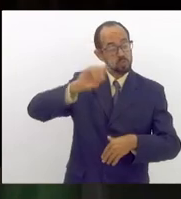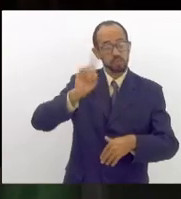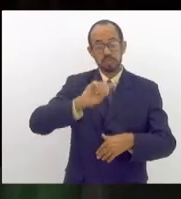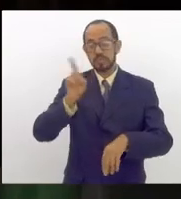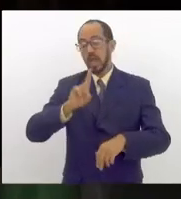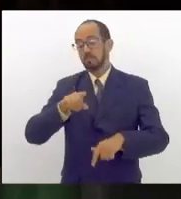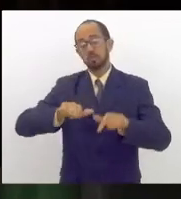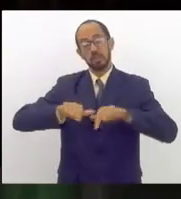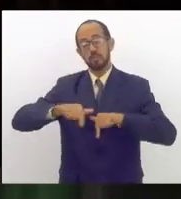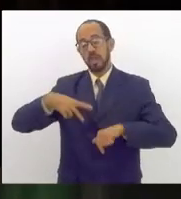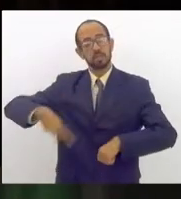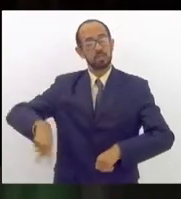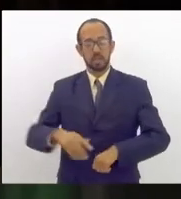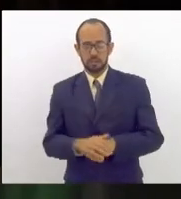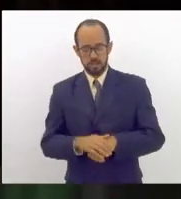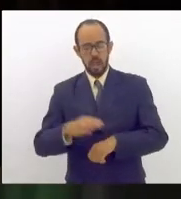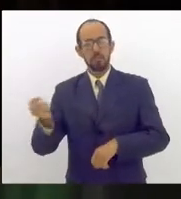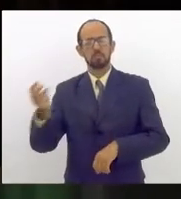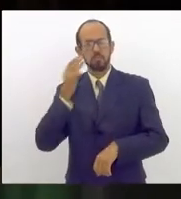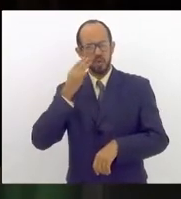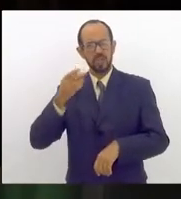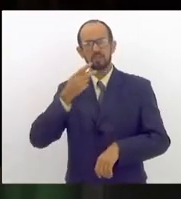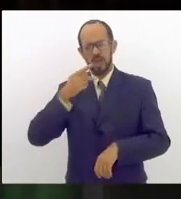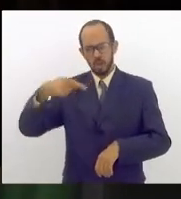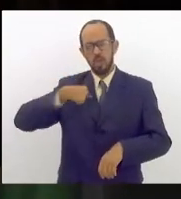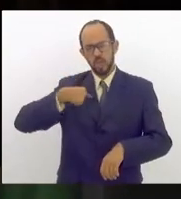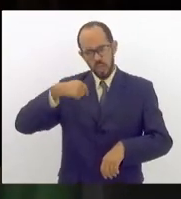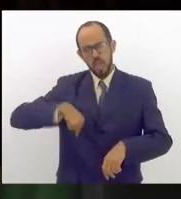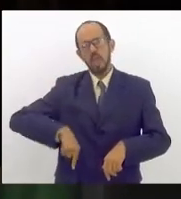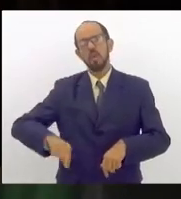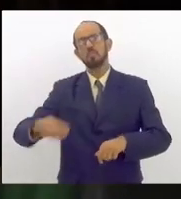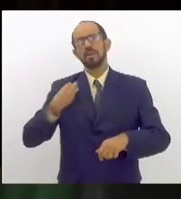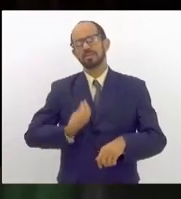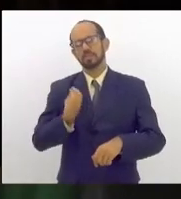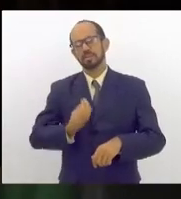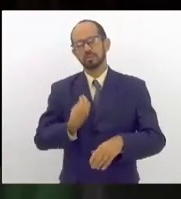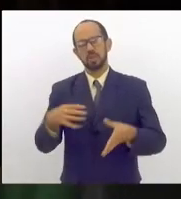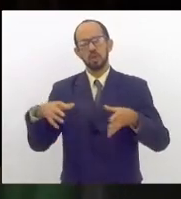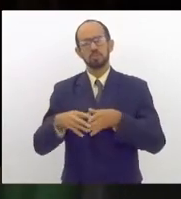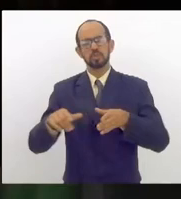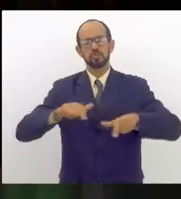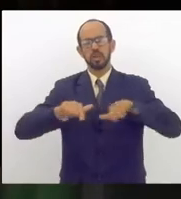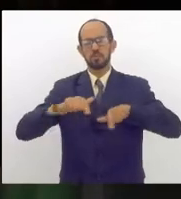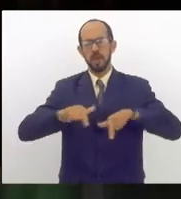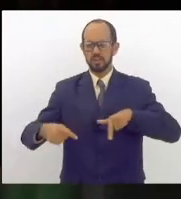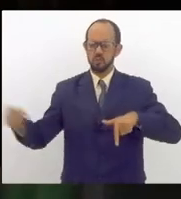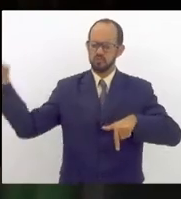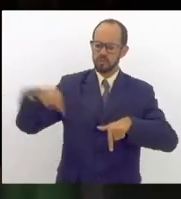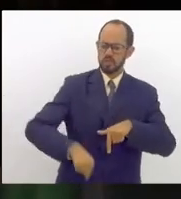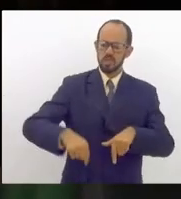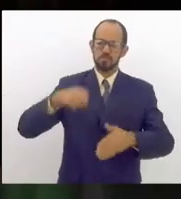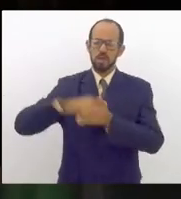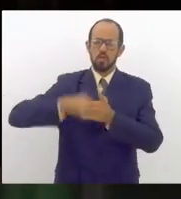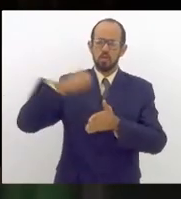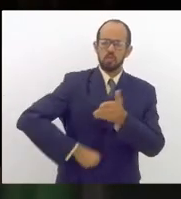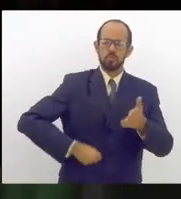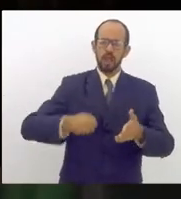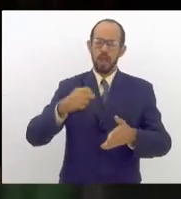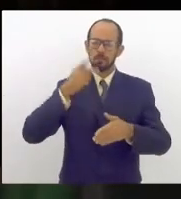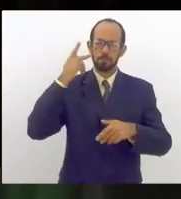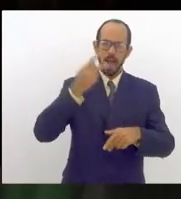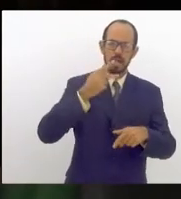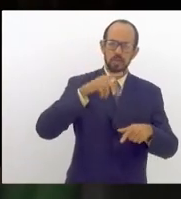no seu dia a dia e a Mônica Francisco foi lá e falou eu faço parte da comissão de trabalho e vim aqui para lutar pelo direito dos trabalhadores